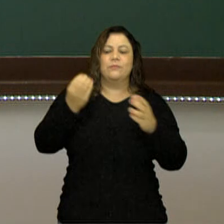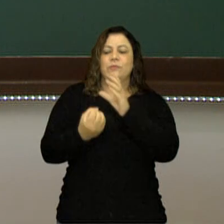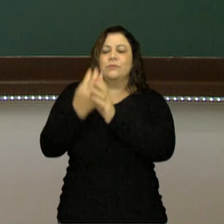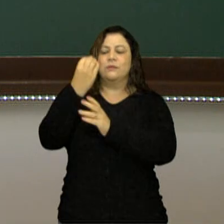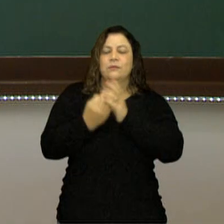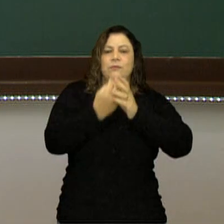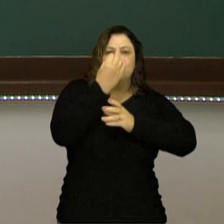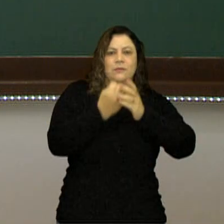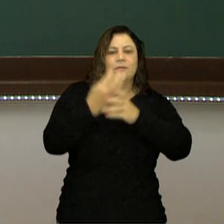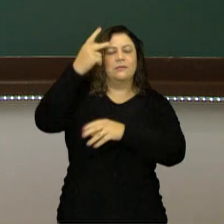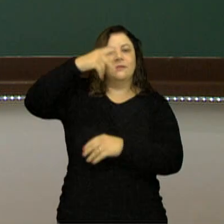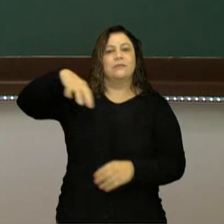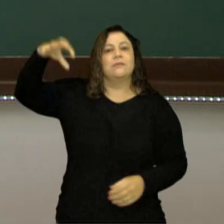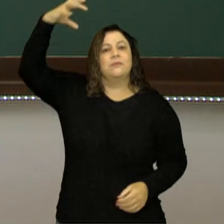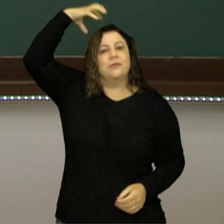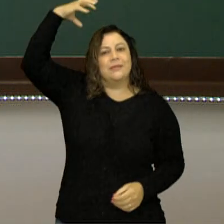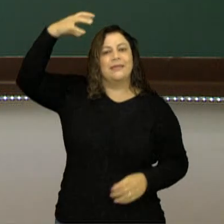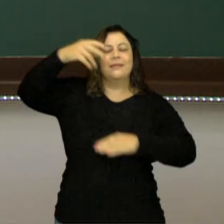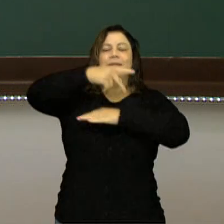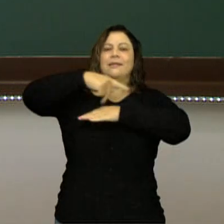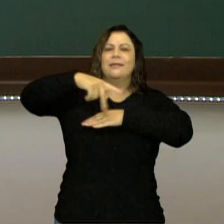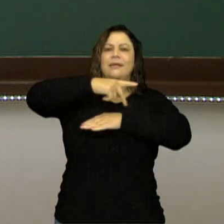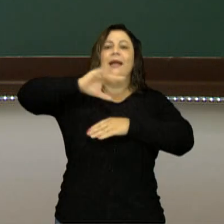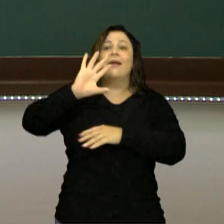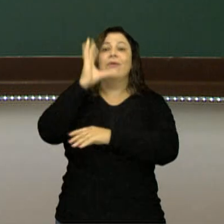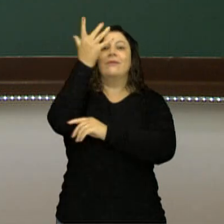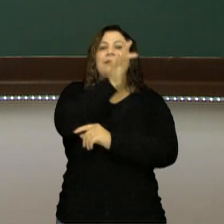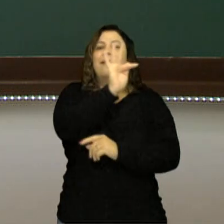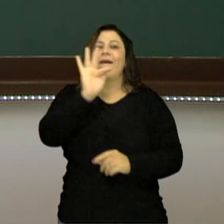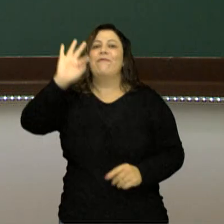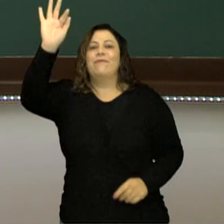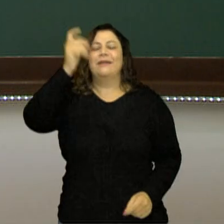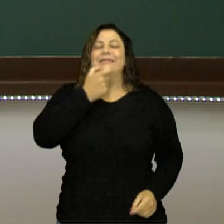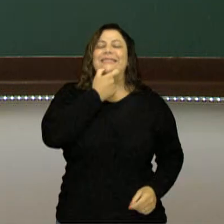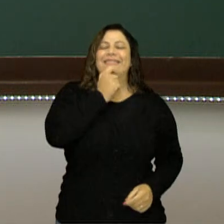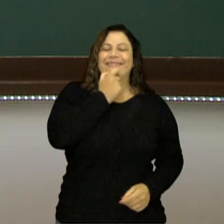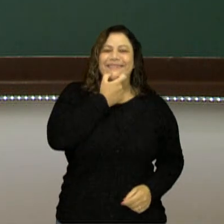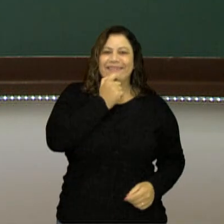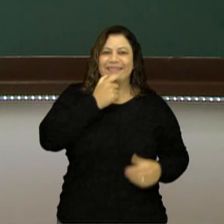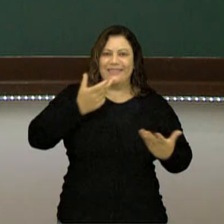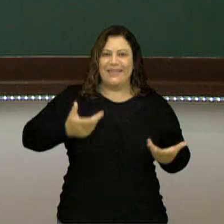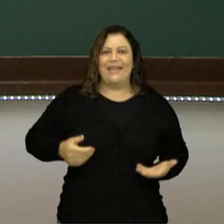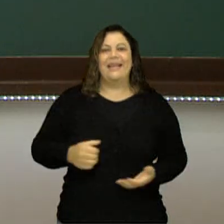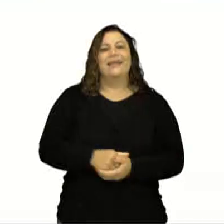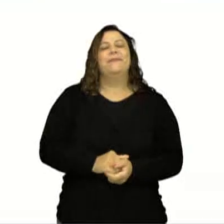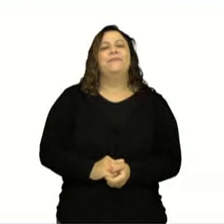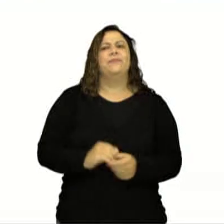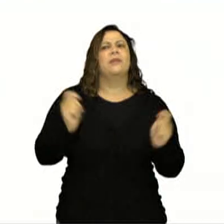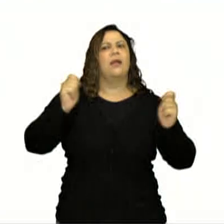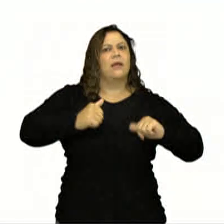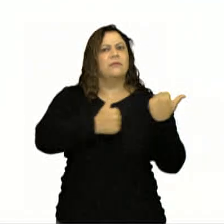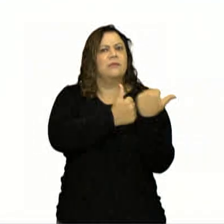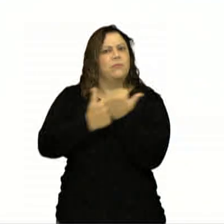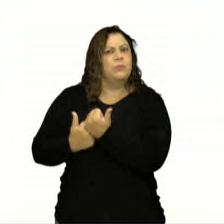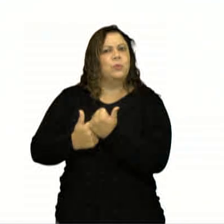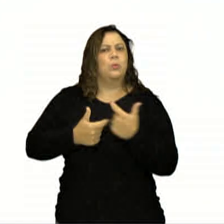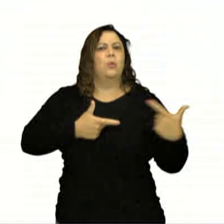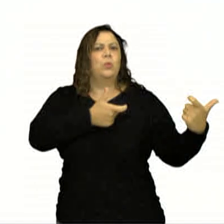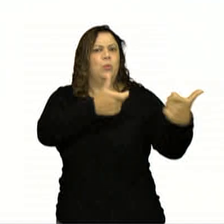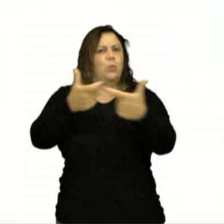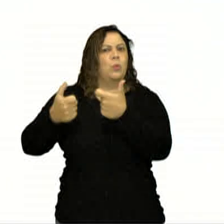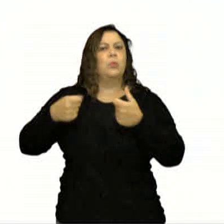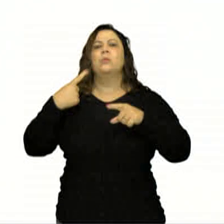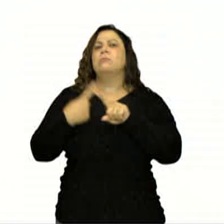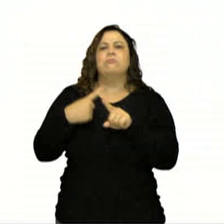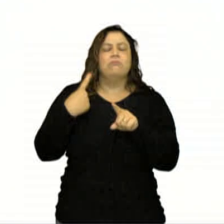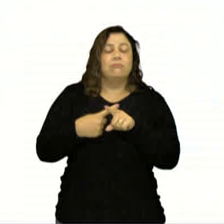das monarquias nacionais. Aconteceu entre a França e a Inglaterra. A nobreza apoiou o conflito por quê? Porque